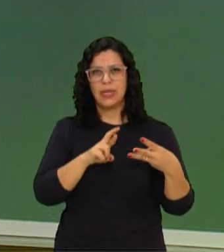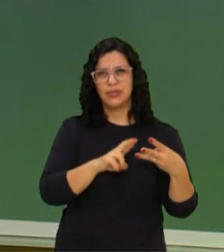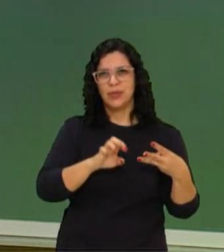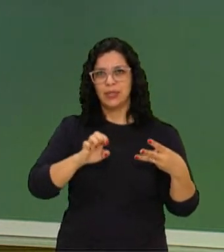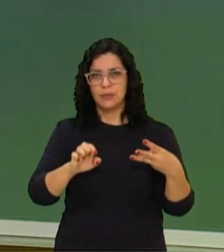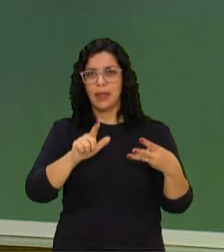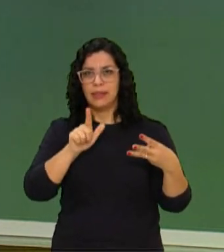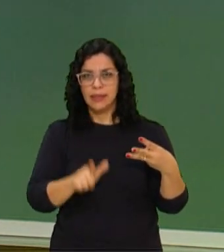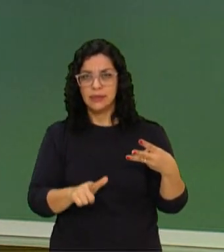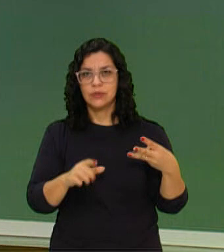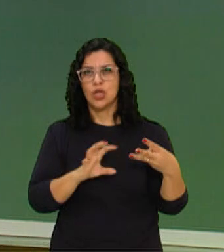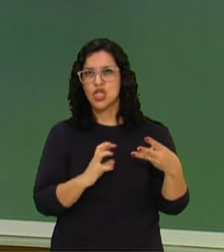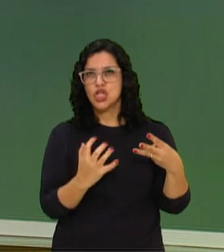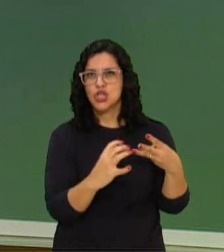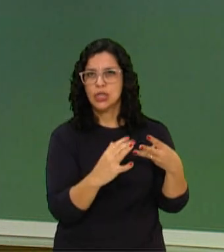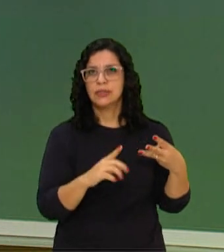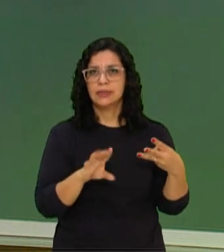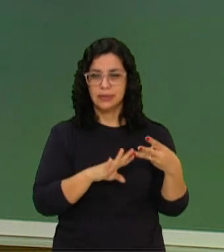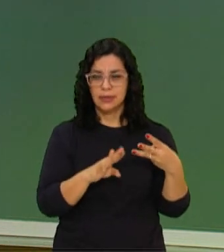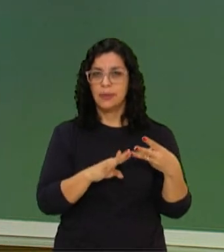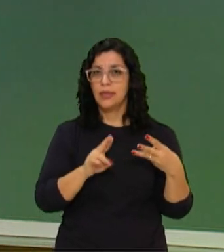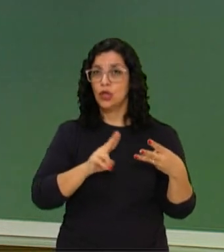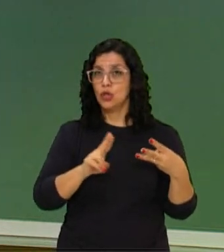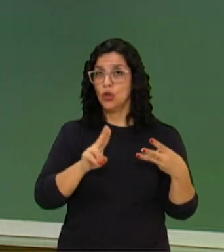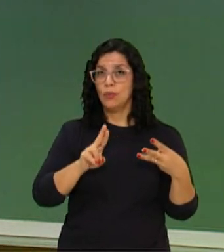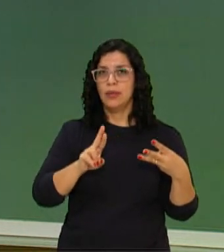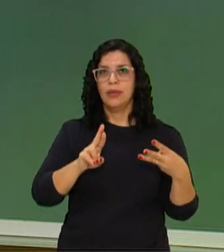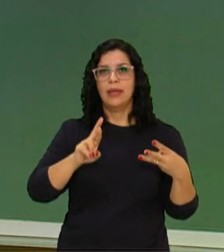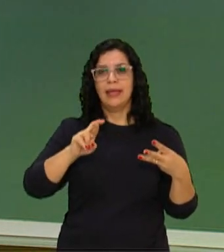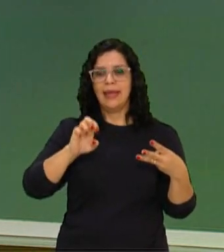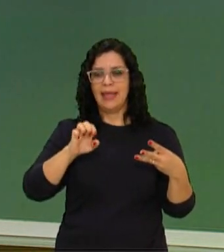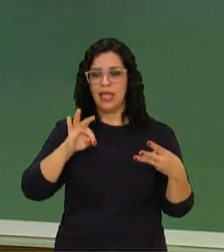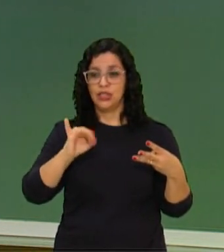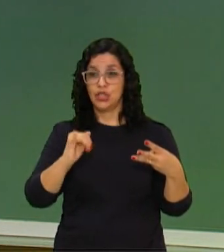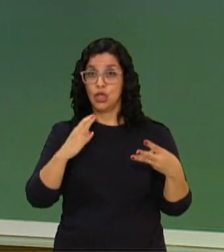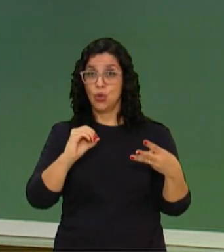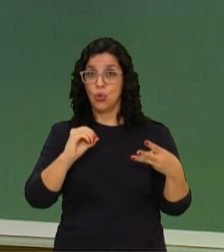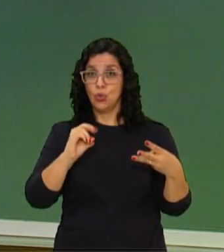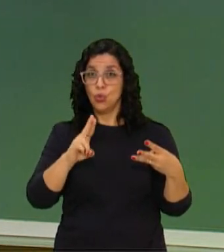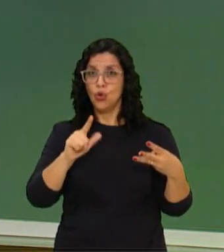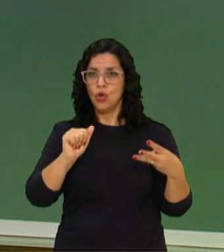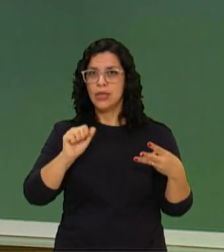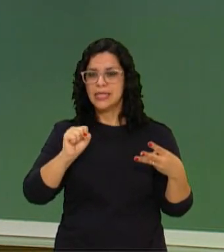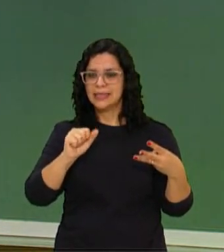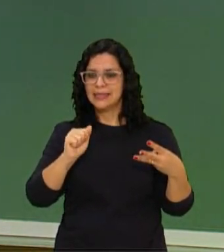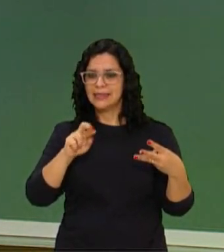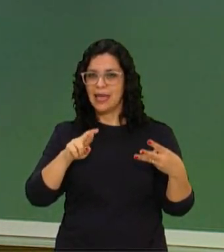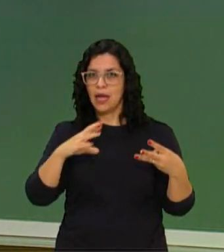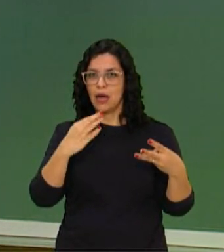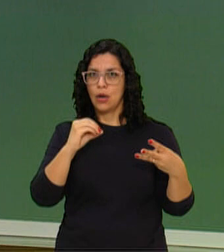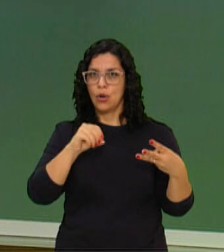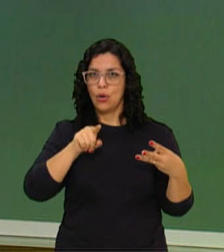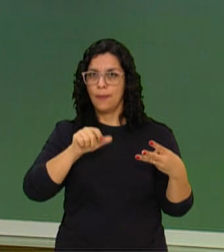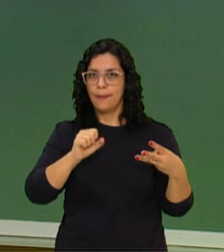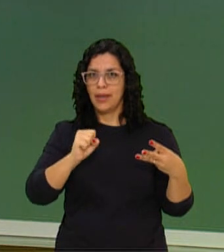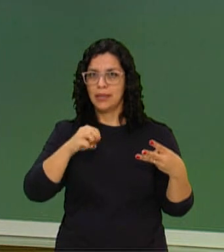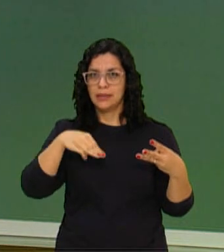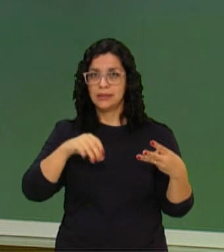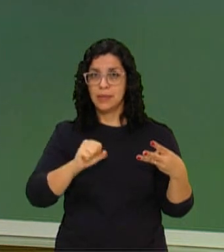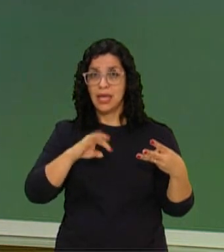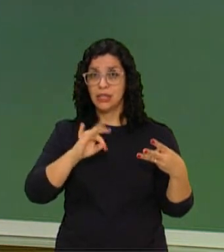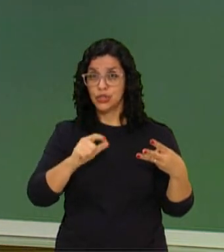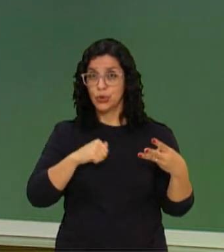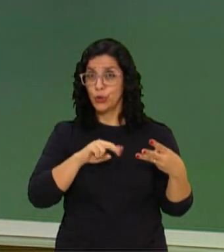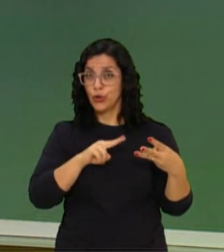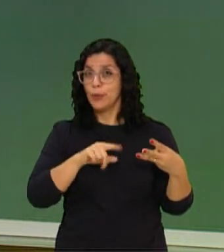endoplasmático liso também tem um outro nome, ele vai se chamar retículo sarcoplasmático. Então, às vezes a gente vai falar esses termos, mas não é